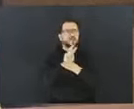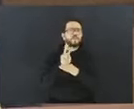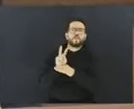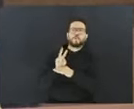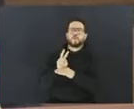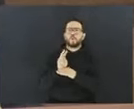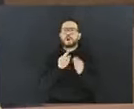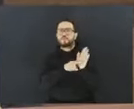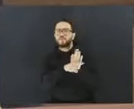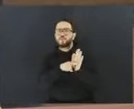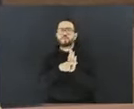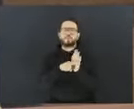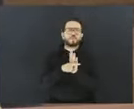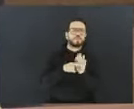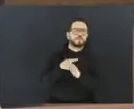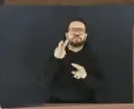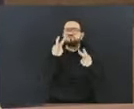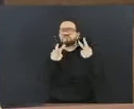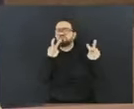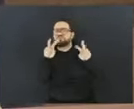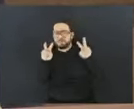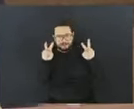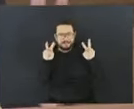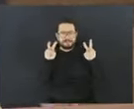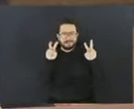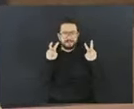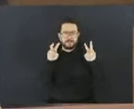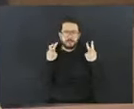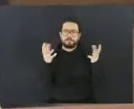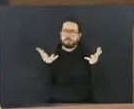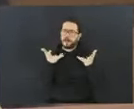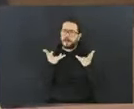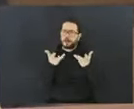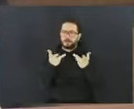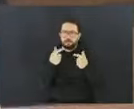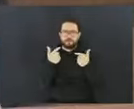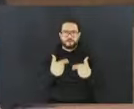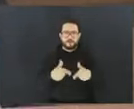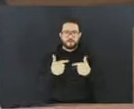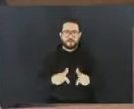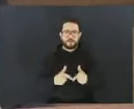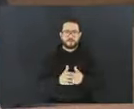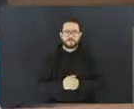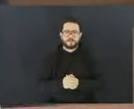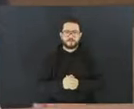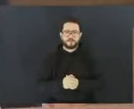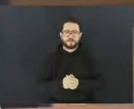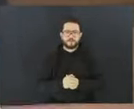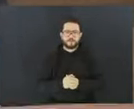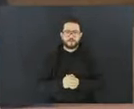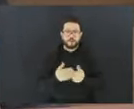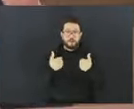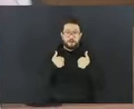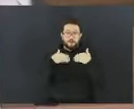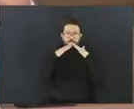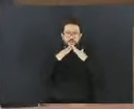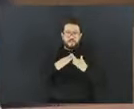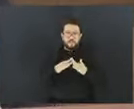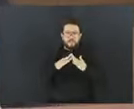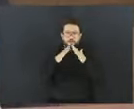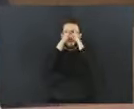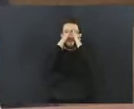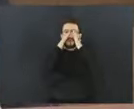Polícia Militar, que tem feito um trabalho aí maravilhoso, e eu, como morador de Santa Felicidade, agradeço já também, de antemão